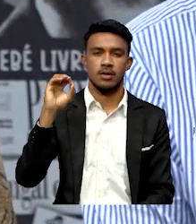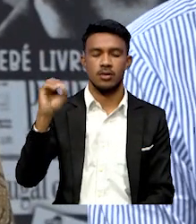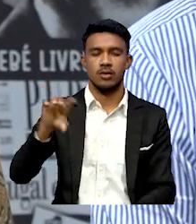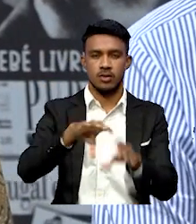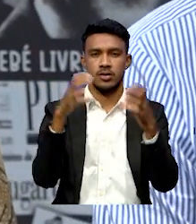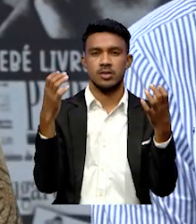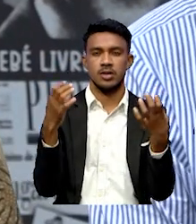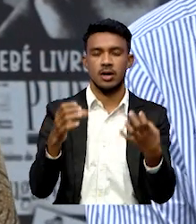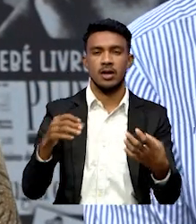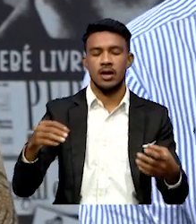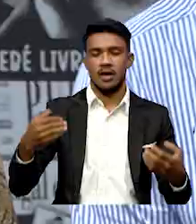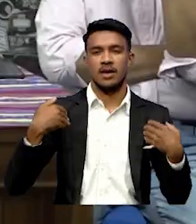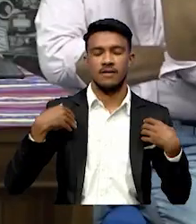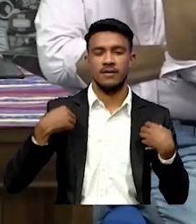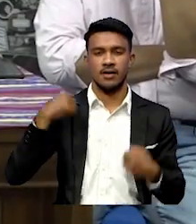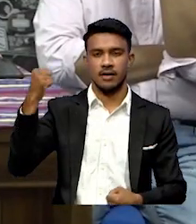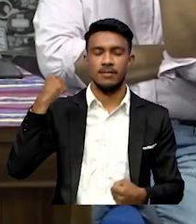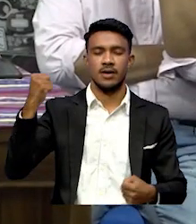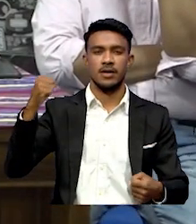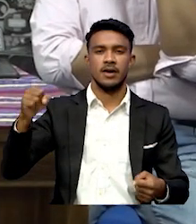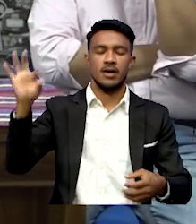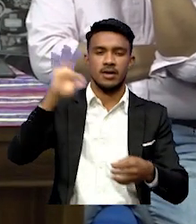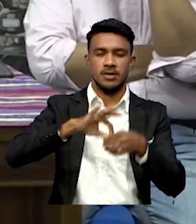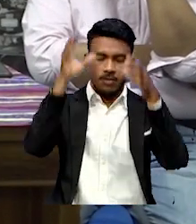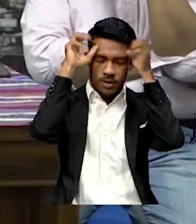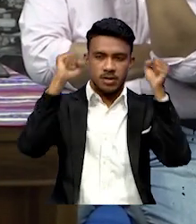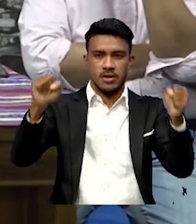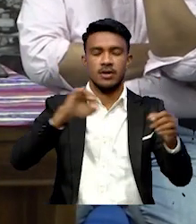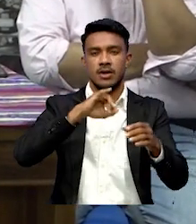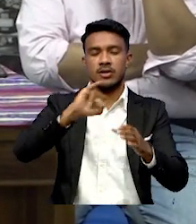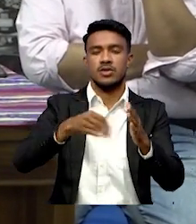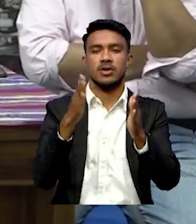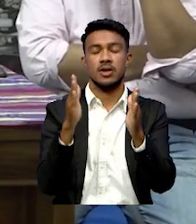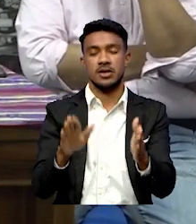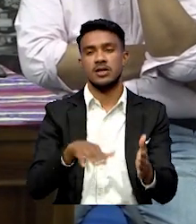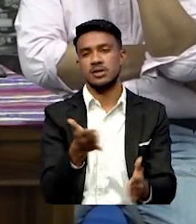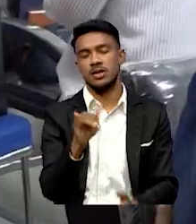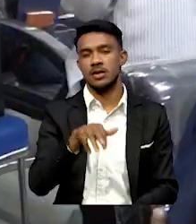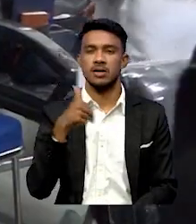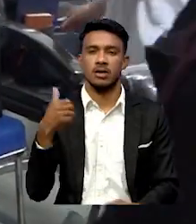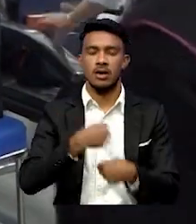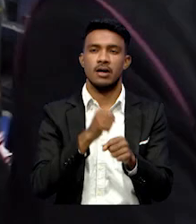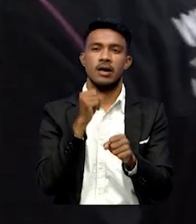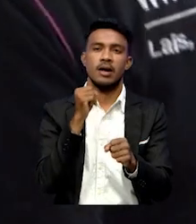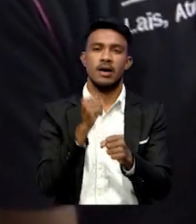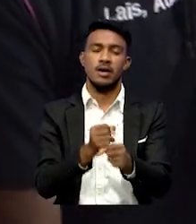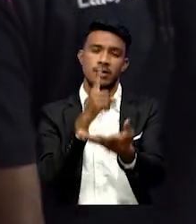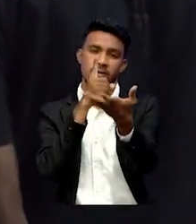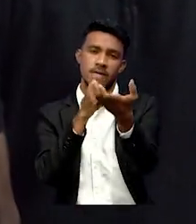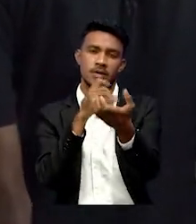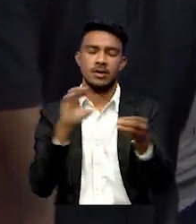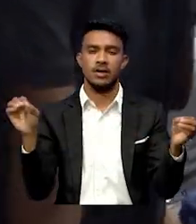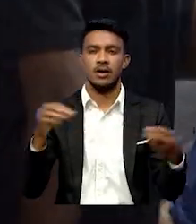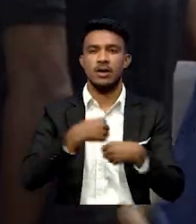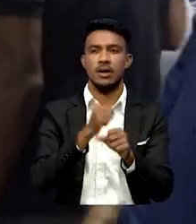Nian e período de campanha eleição presidencial, de teta média, no jornalista Balum, halo cobertura, la halo balanço para candidato